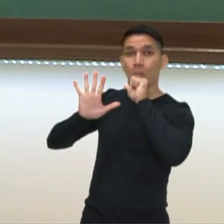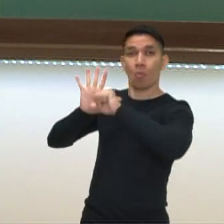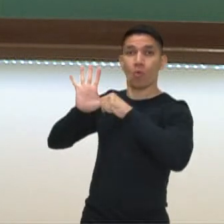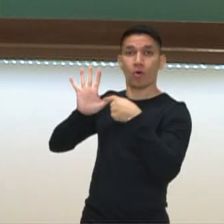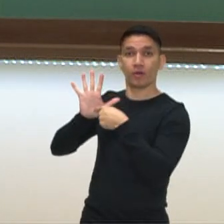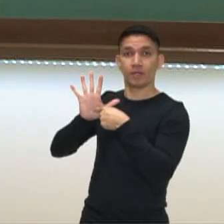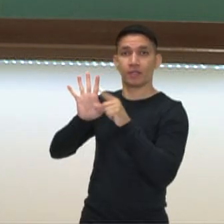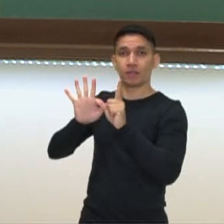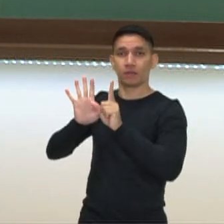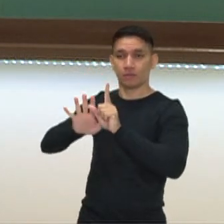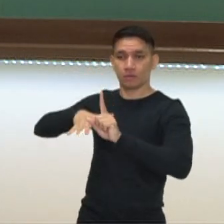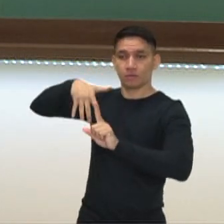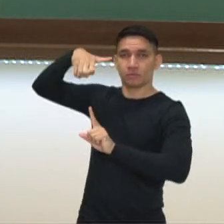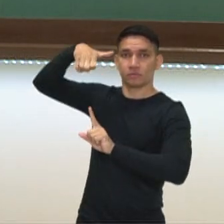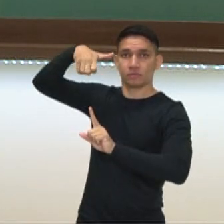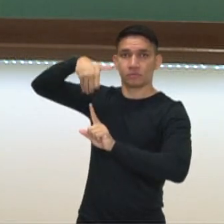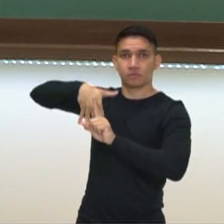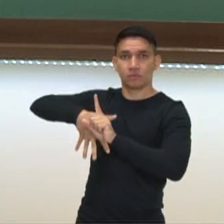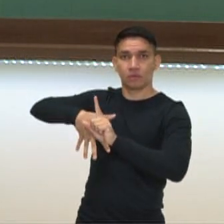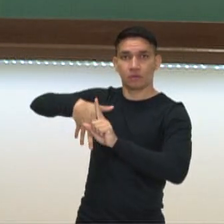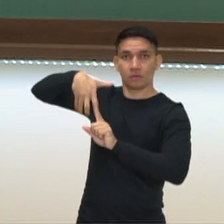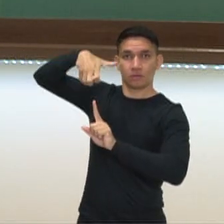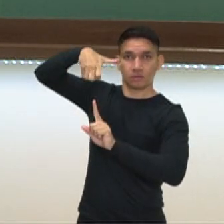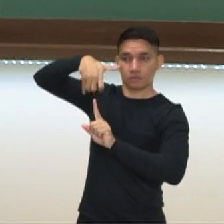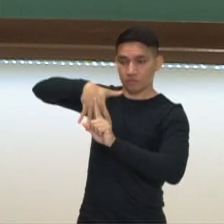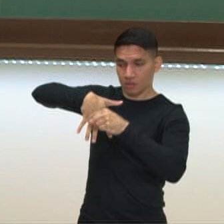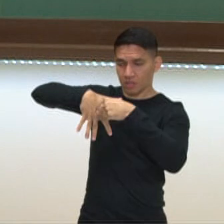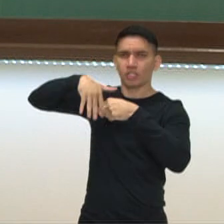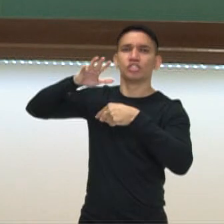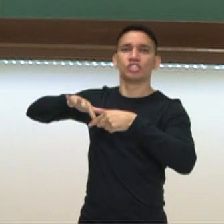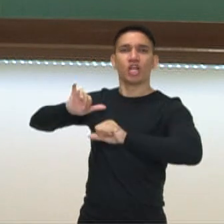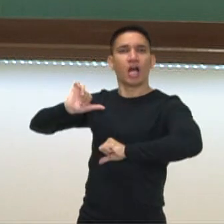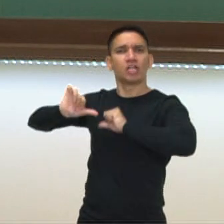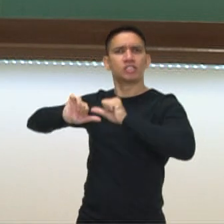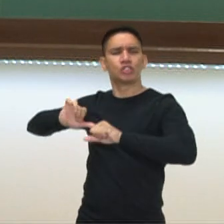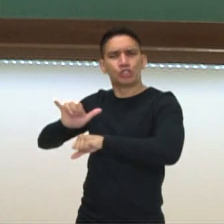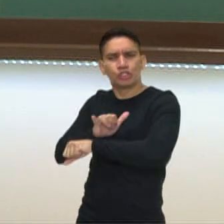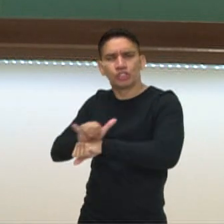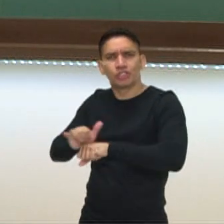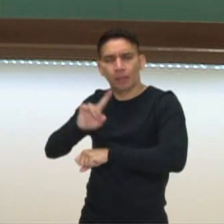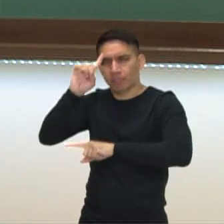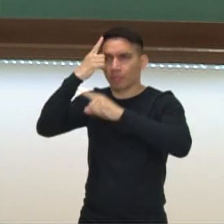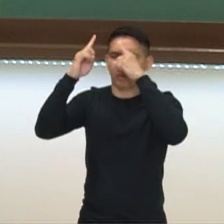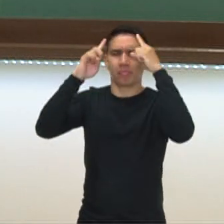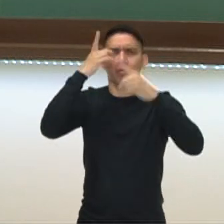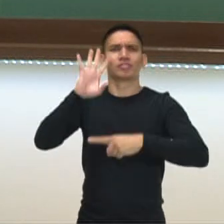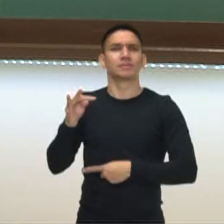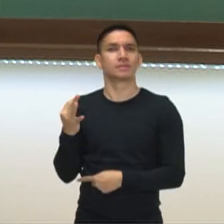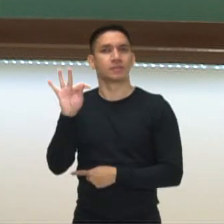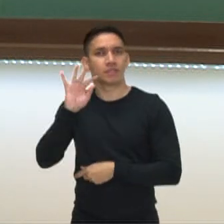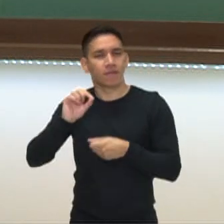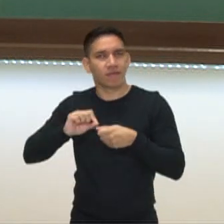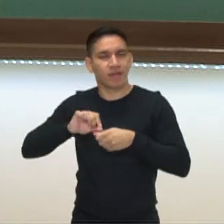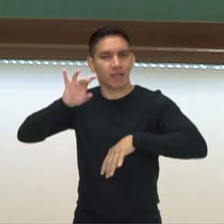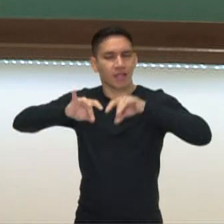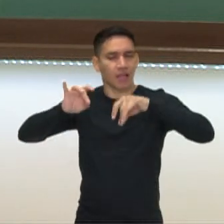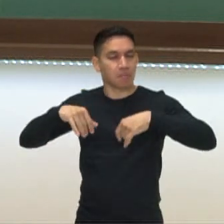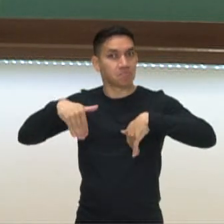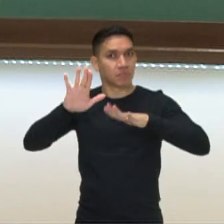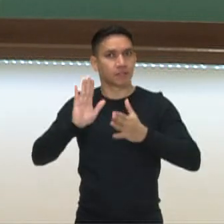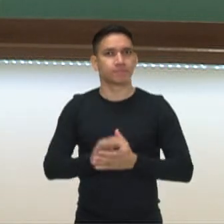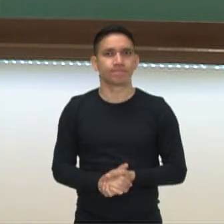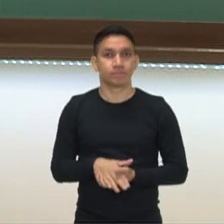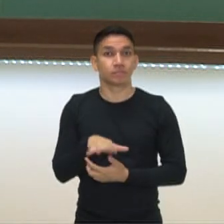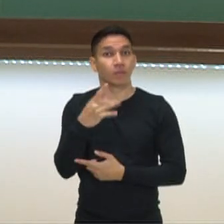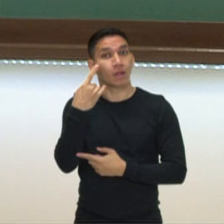trazido e levado por meio de mecanismos. O romano ele já tem toda essa ideia de tecnologia para trazer detalhes a mais. E a coisa